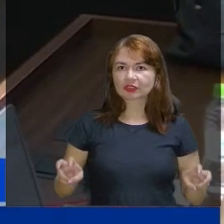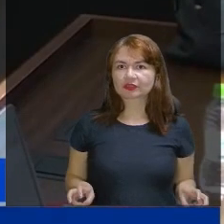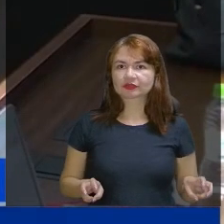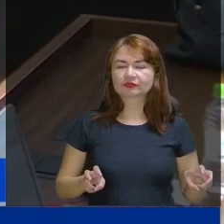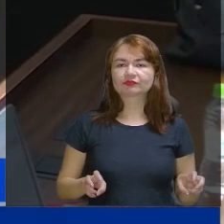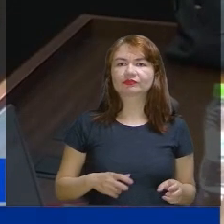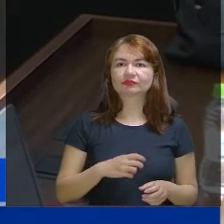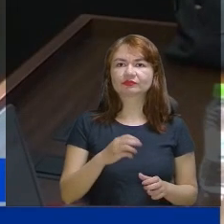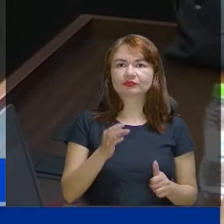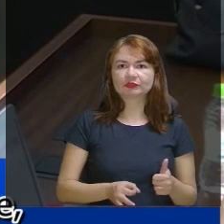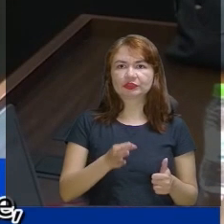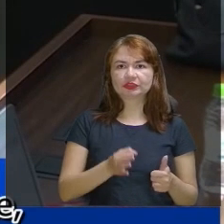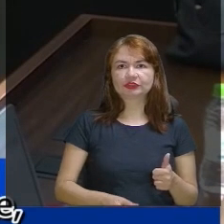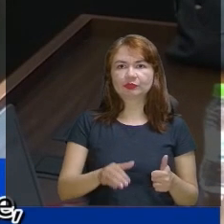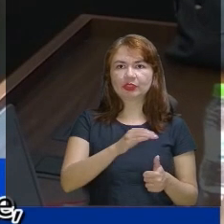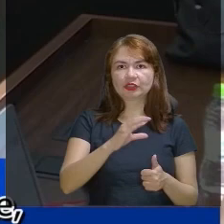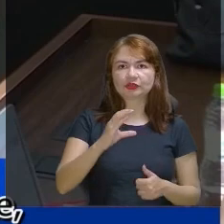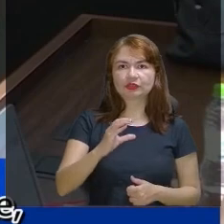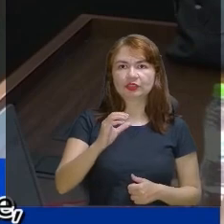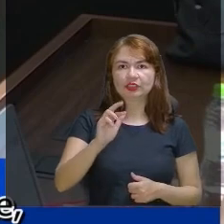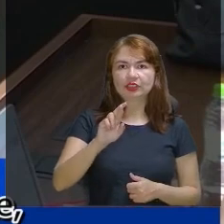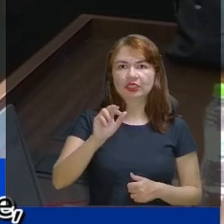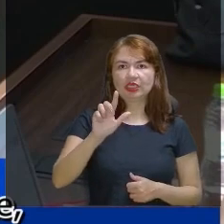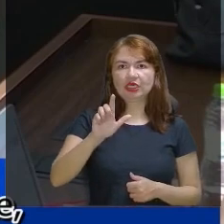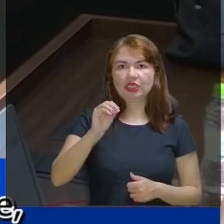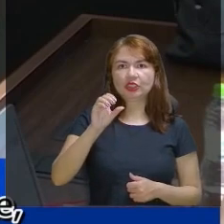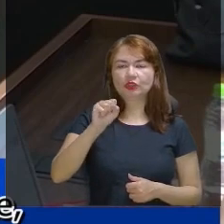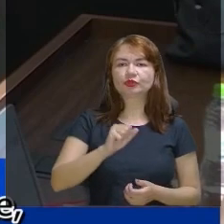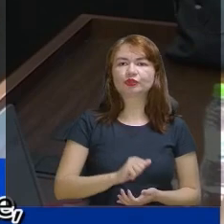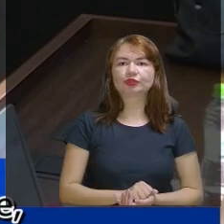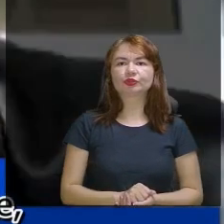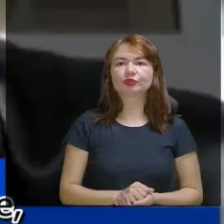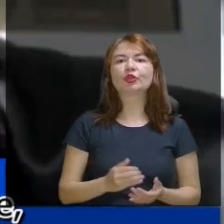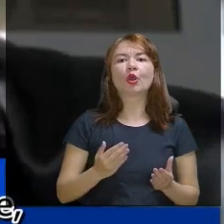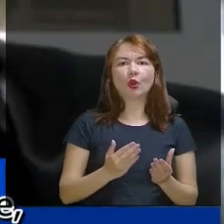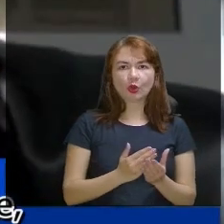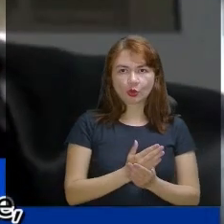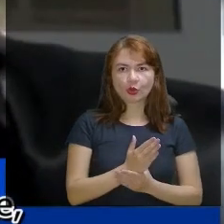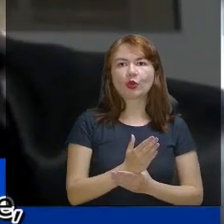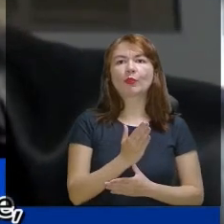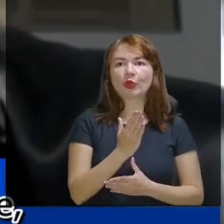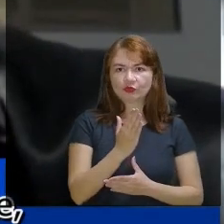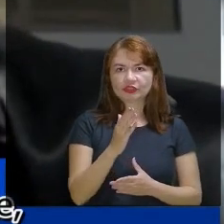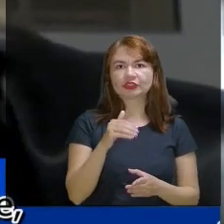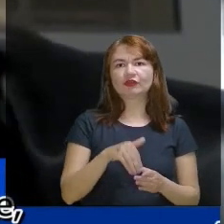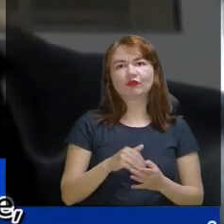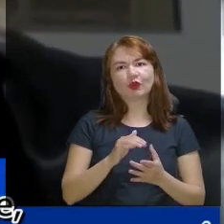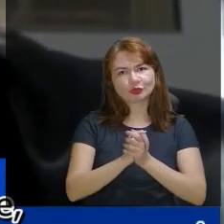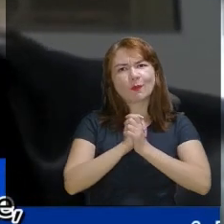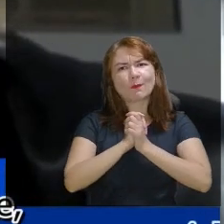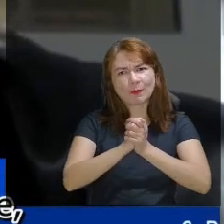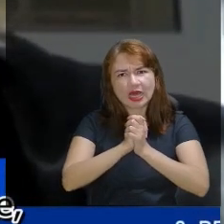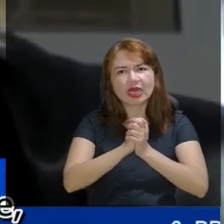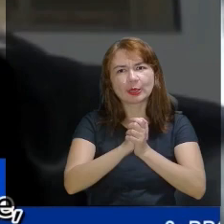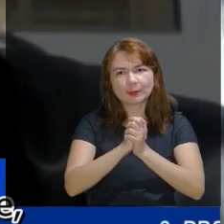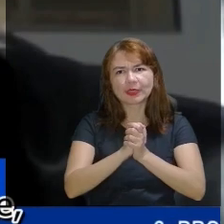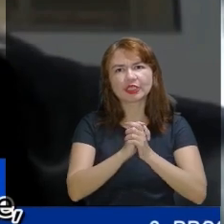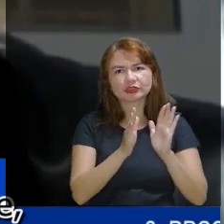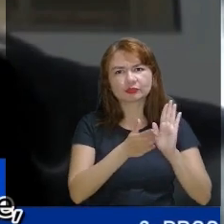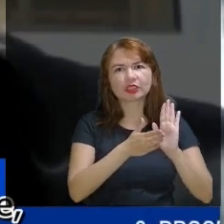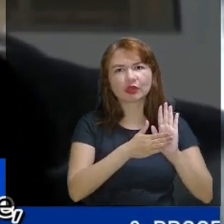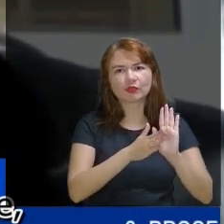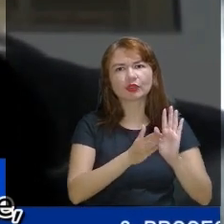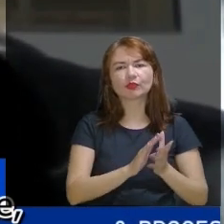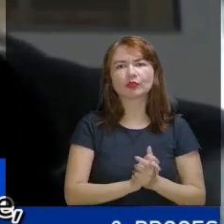Storck. Eu também voto pela aprovação, senhor presidente, parabenizando pela iniciativa